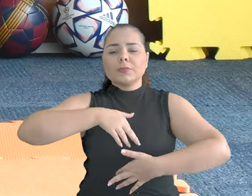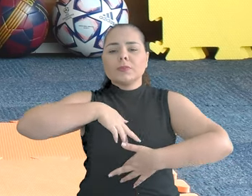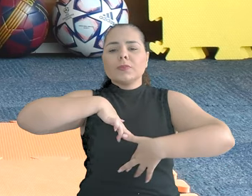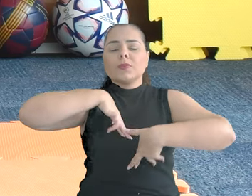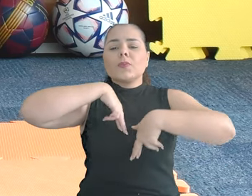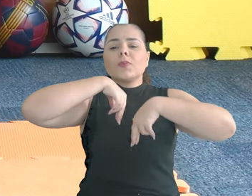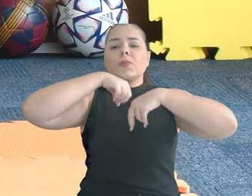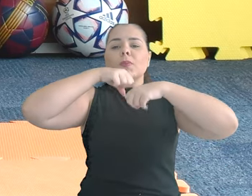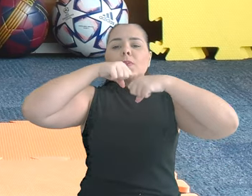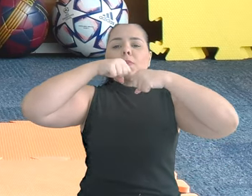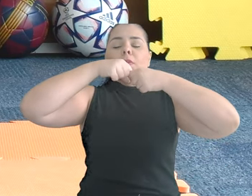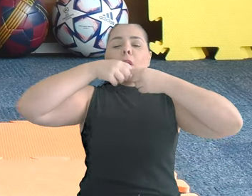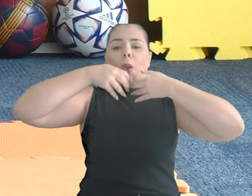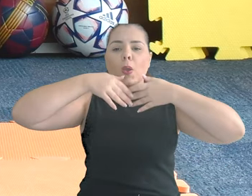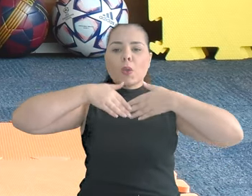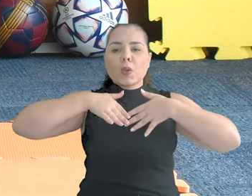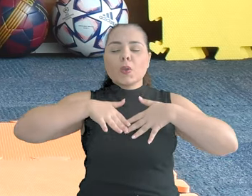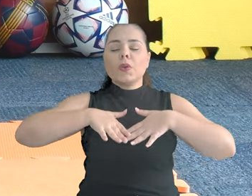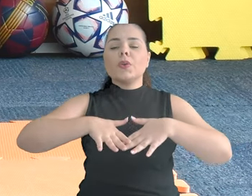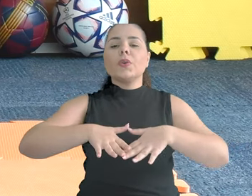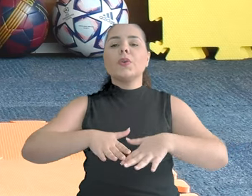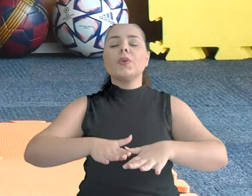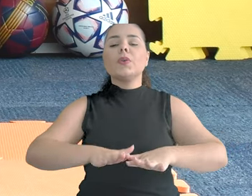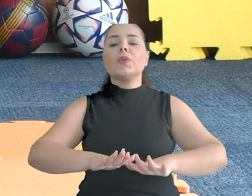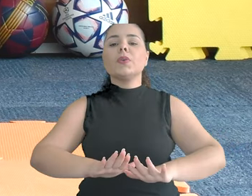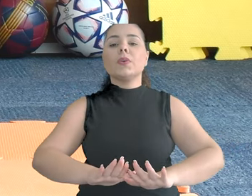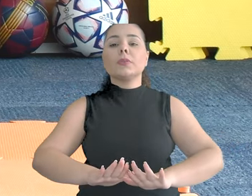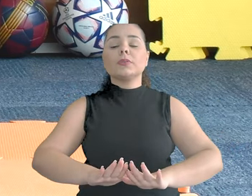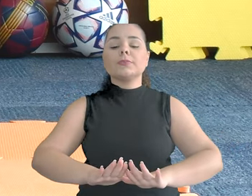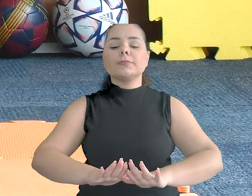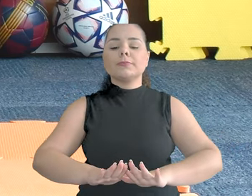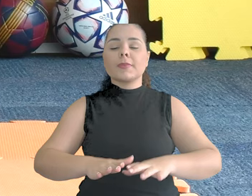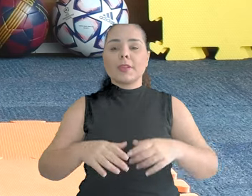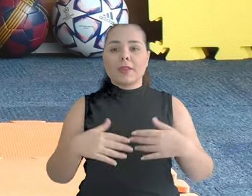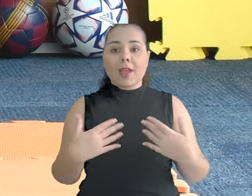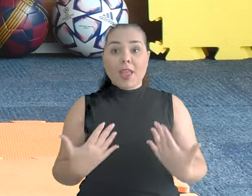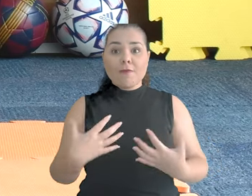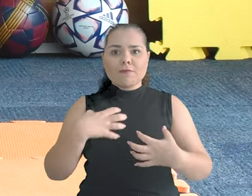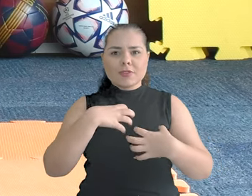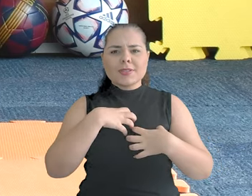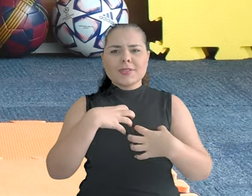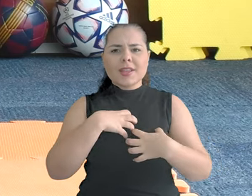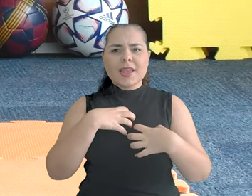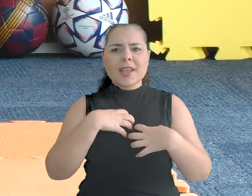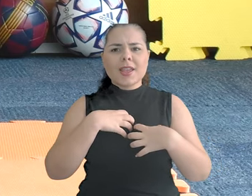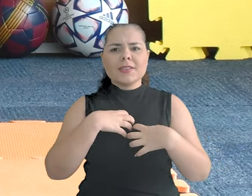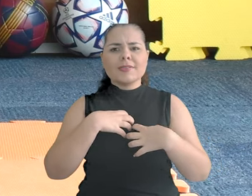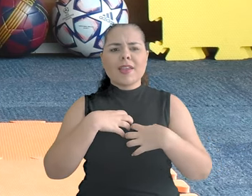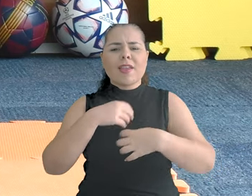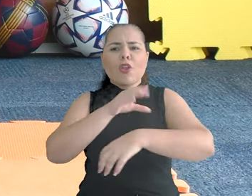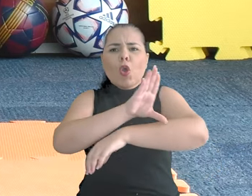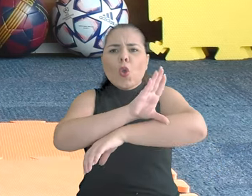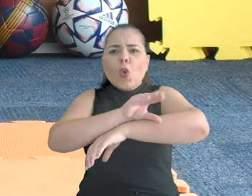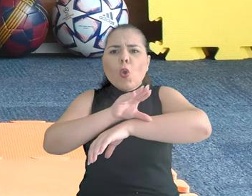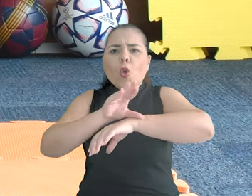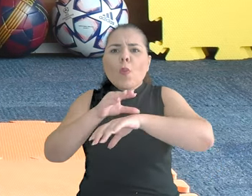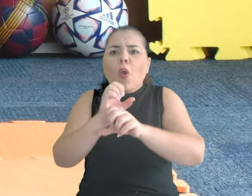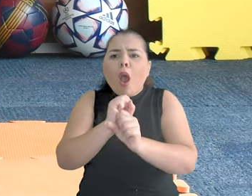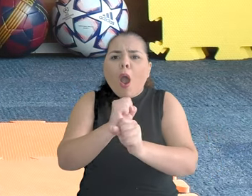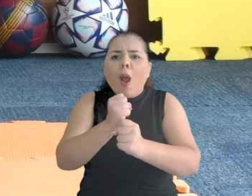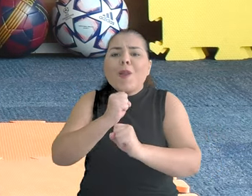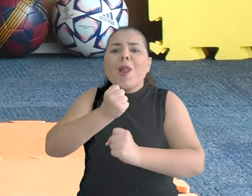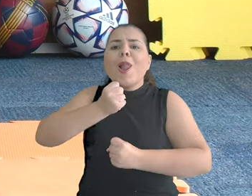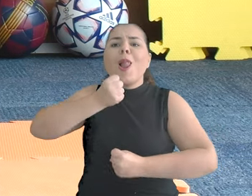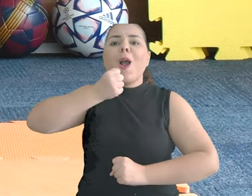Inspirou, solta o ar. Olha como a sua musculatura alonga.